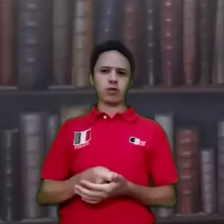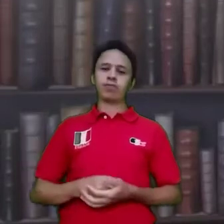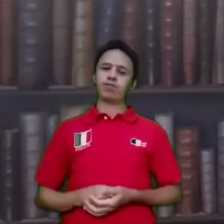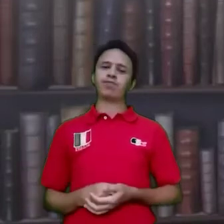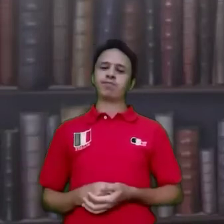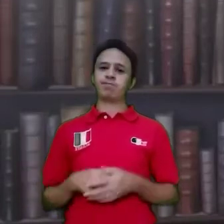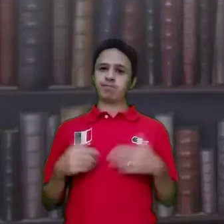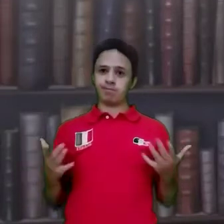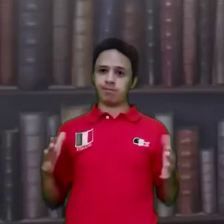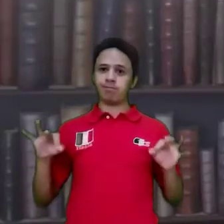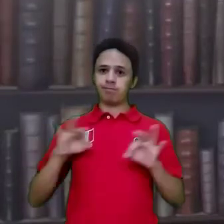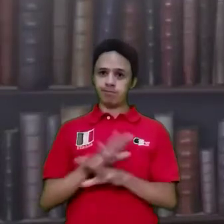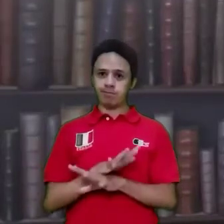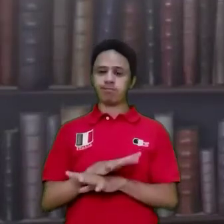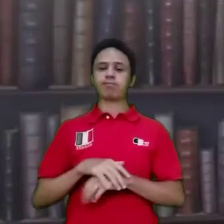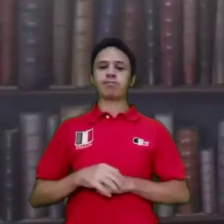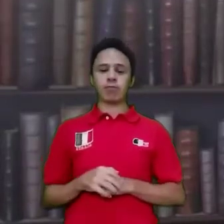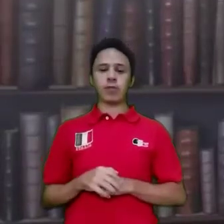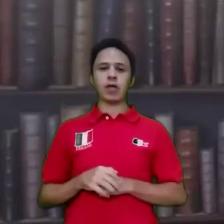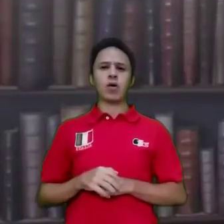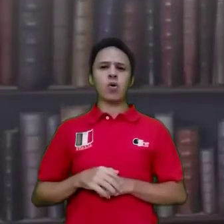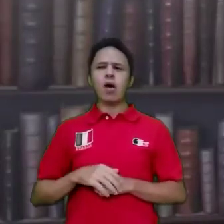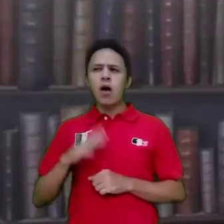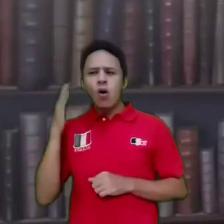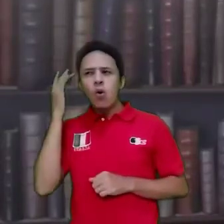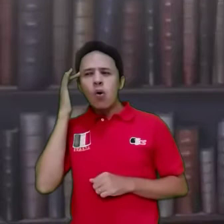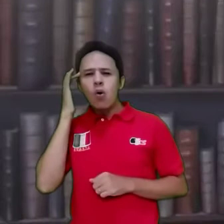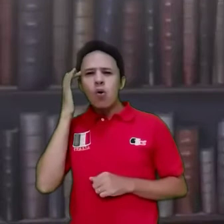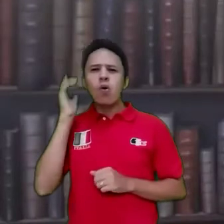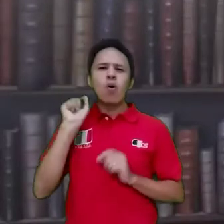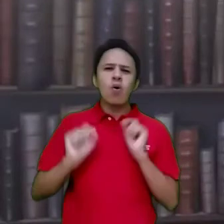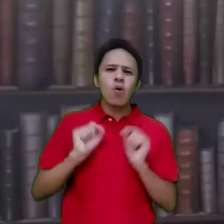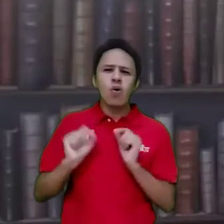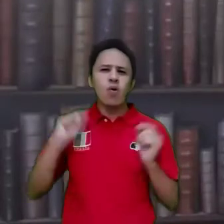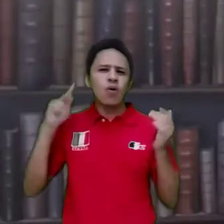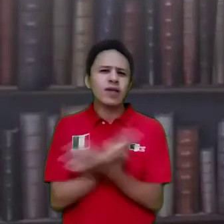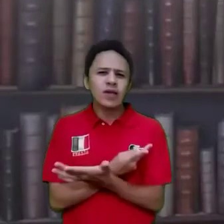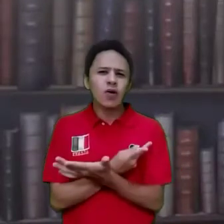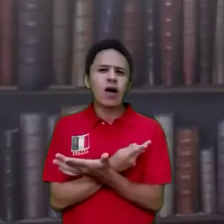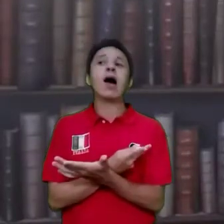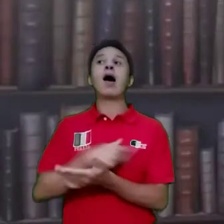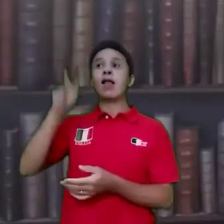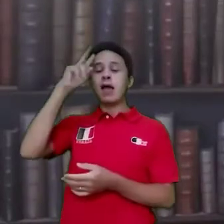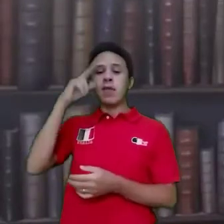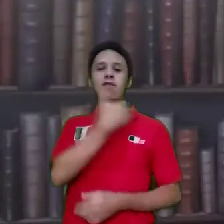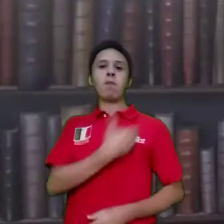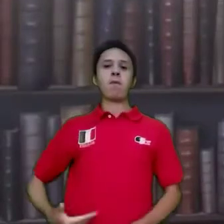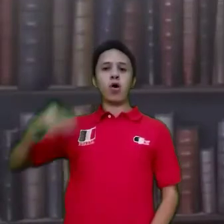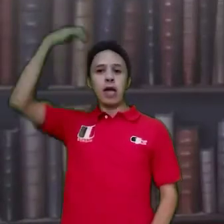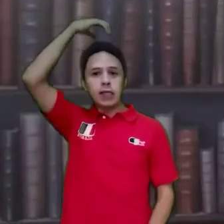entanto, na prática, lembrava uma monarquia. Uma monarquia com